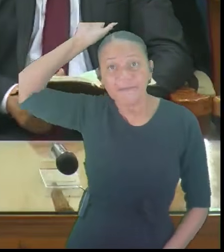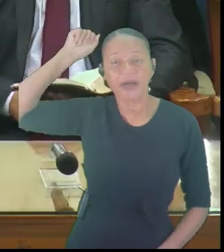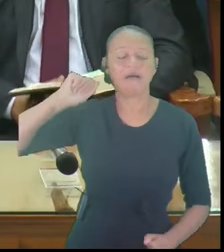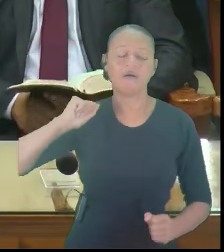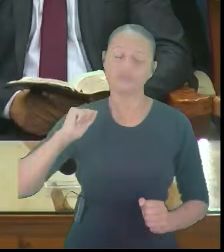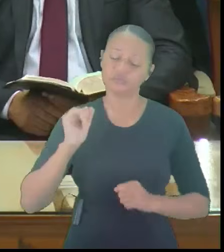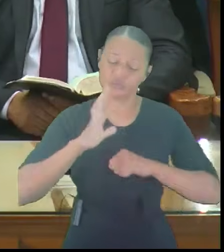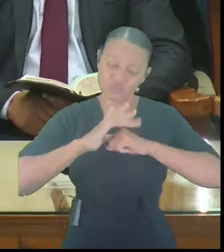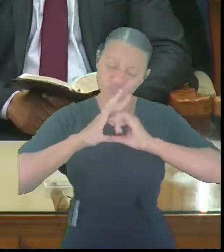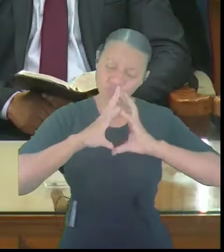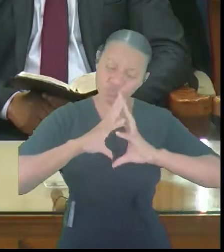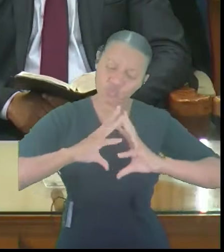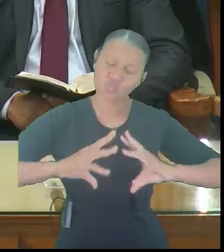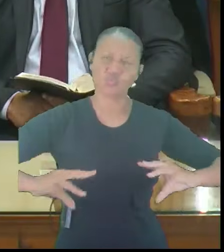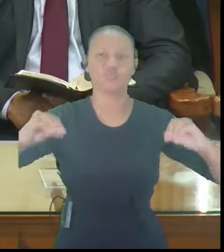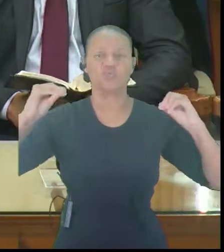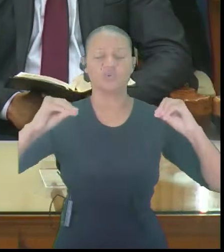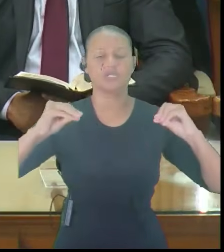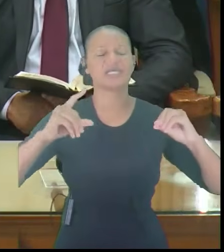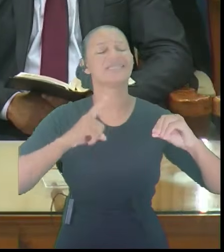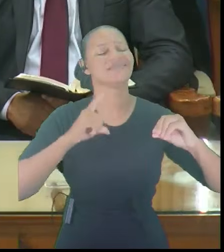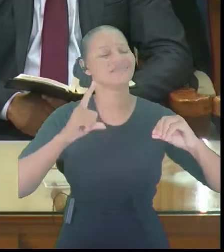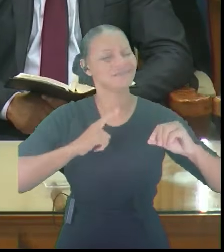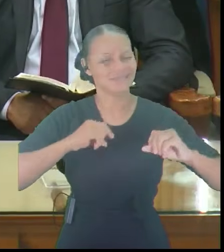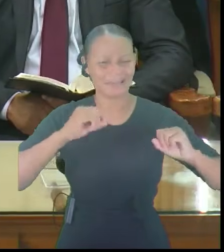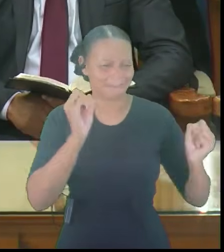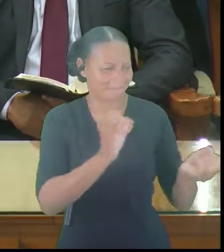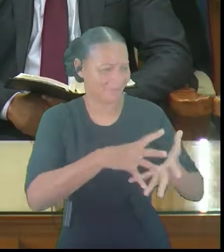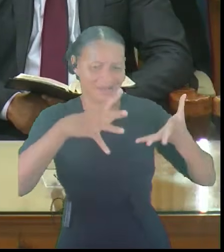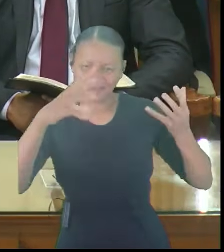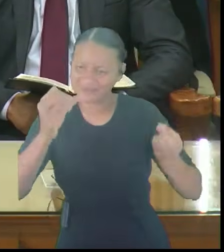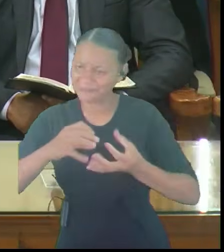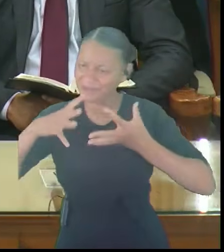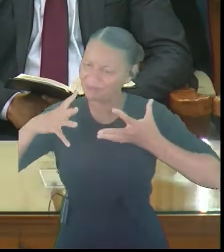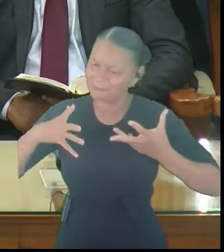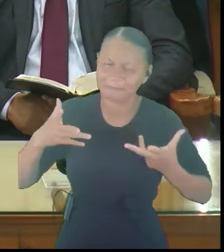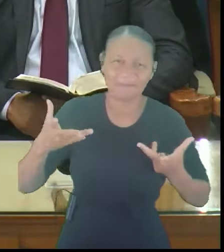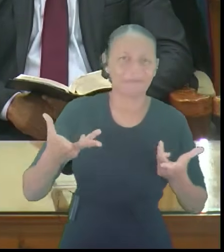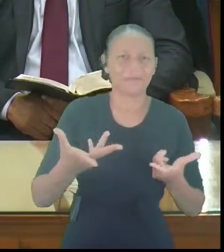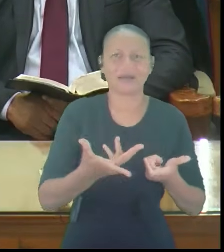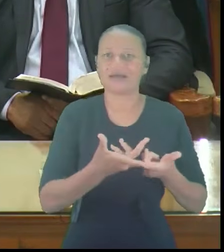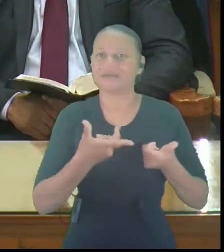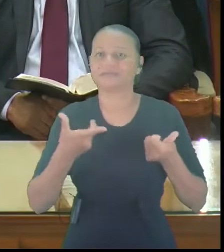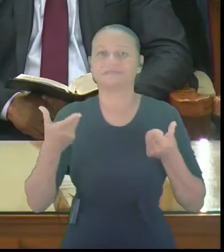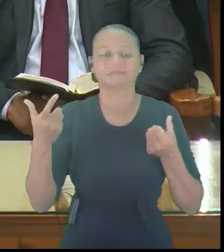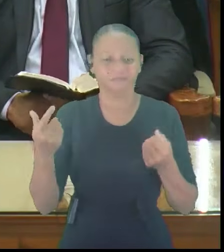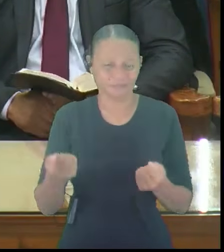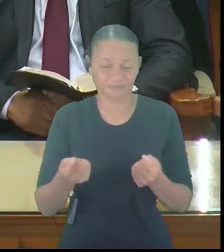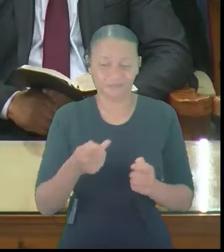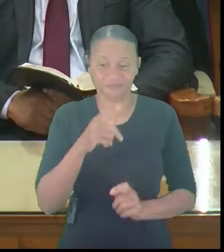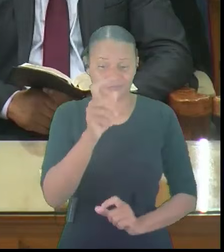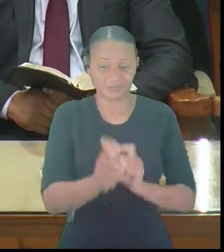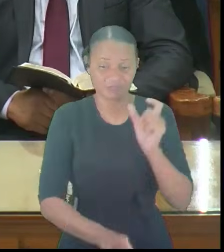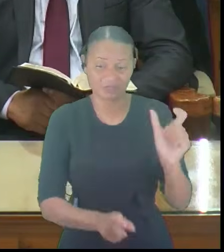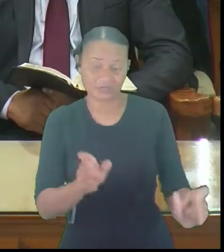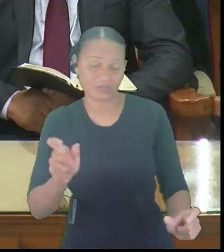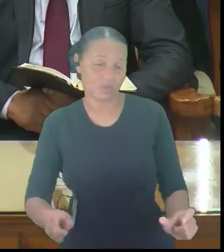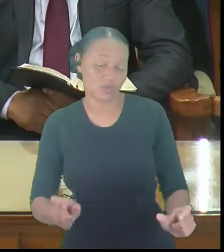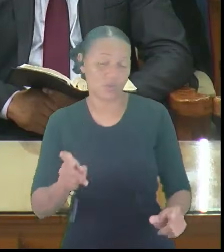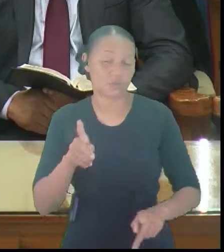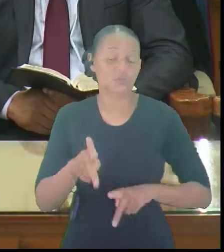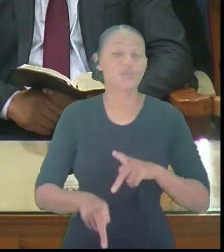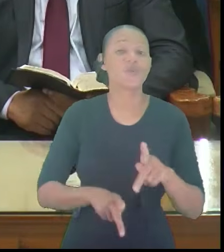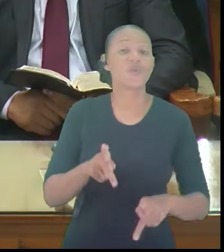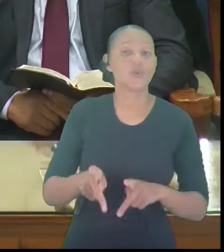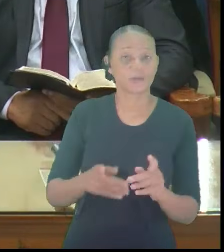E muitos sinais e prodígios eram feitos entre o povo pelas